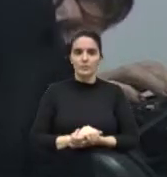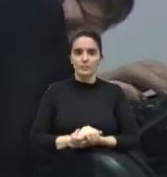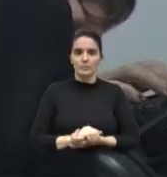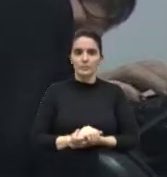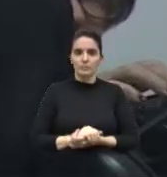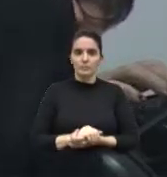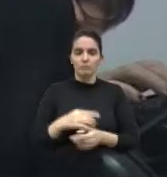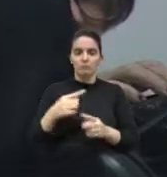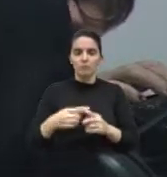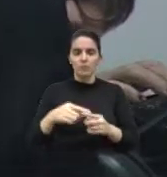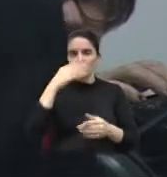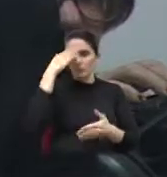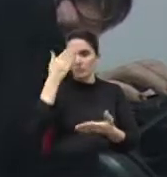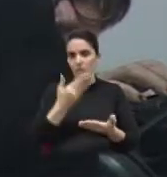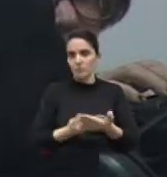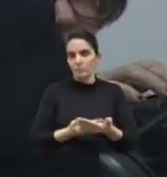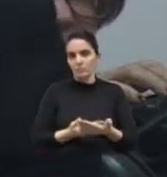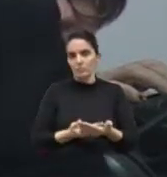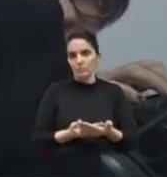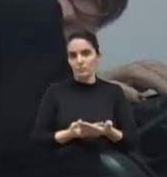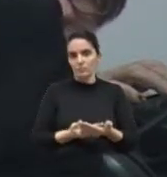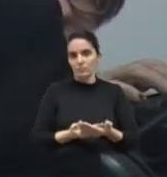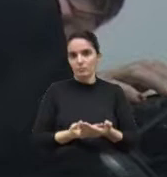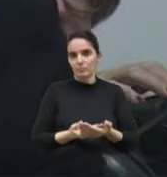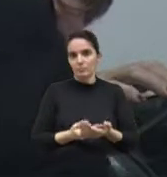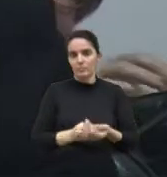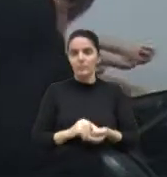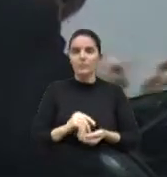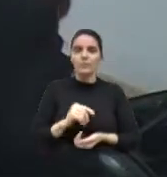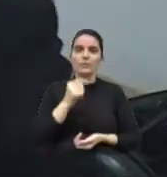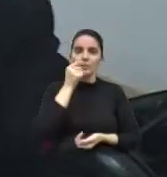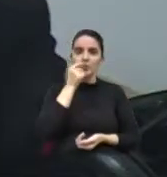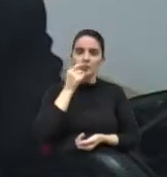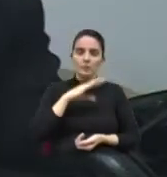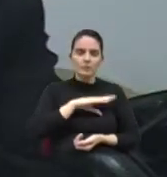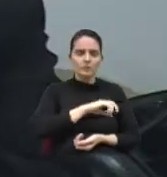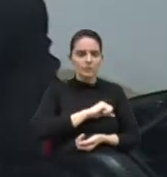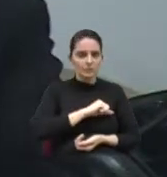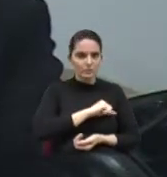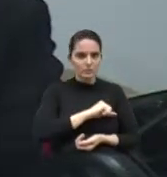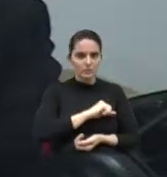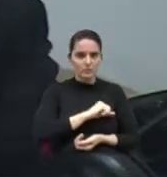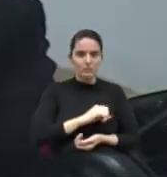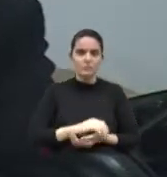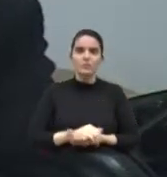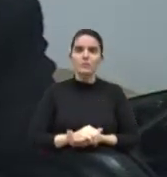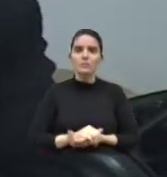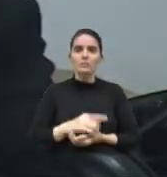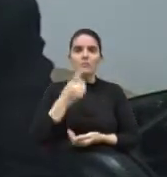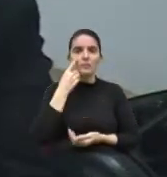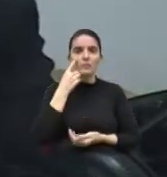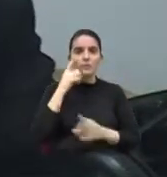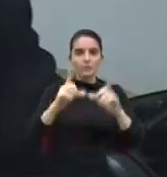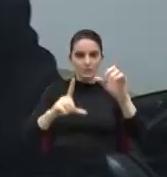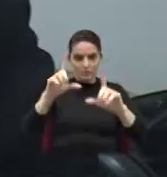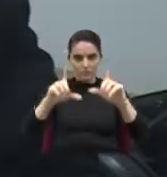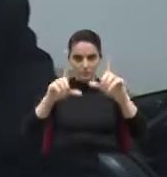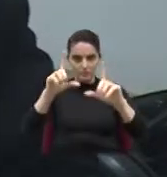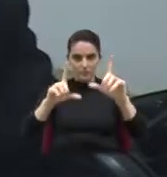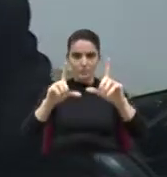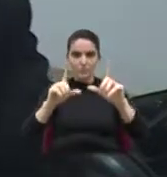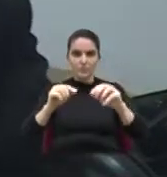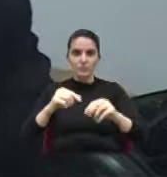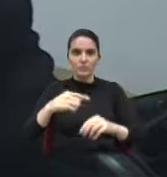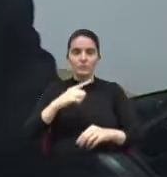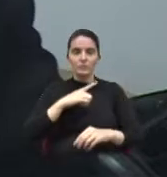para se posicionar. Mas eu gostei muito, acompanhando o programa Bastidores, em que estava a